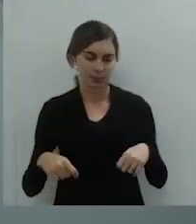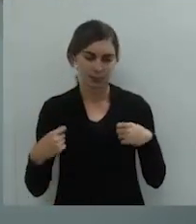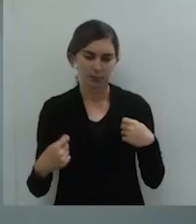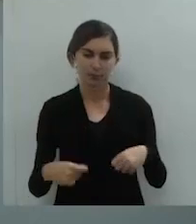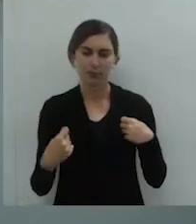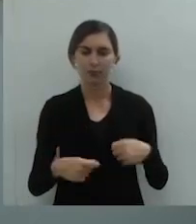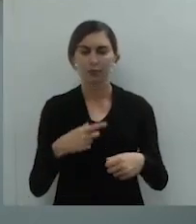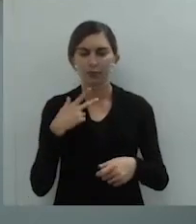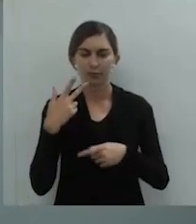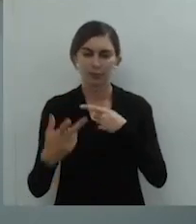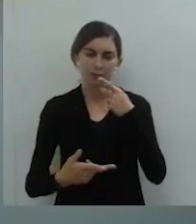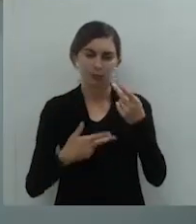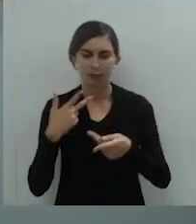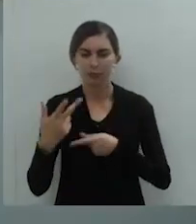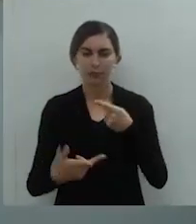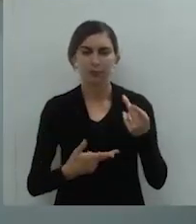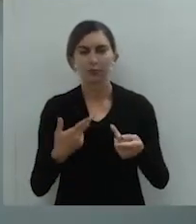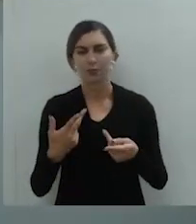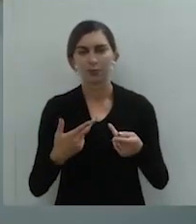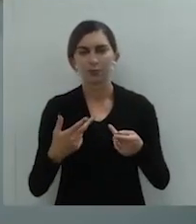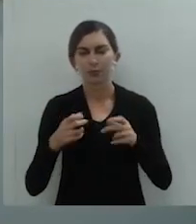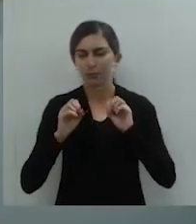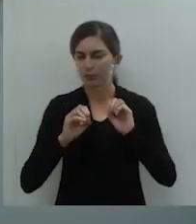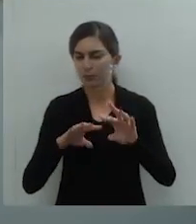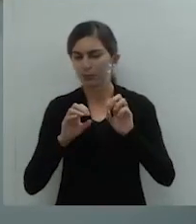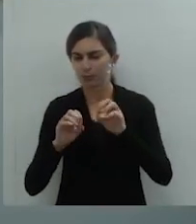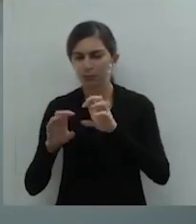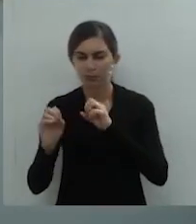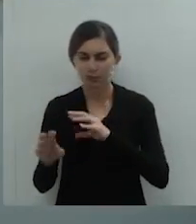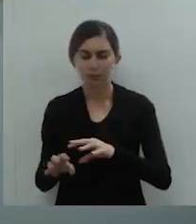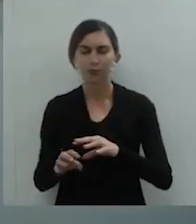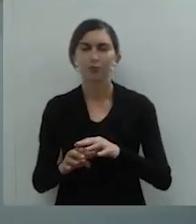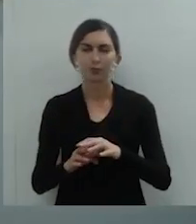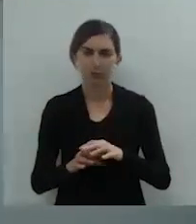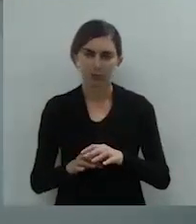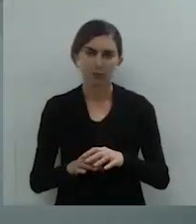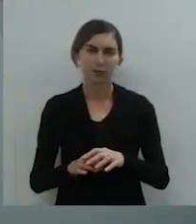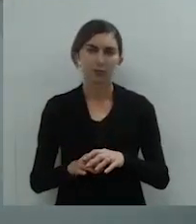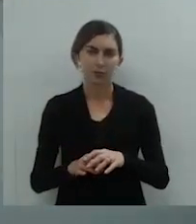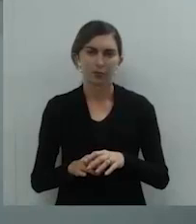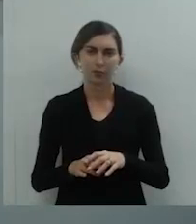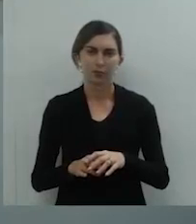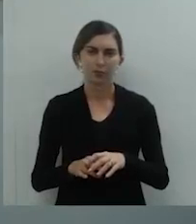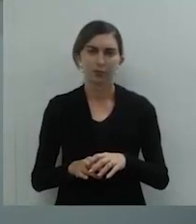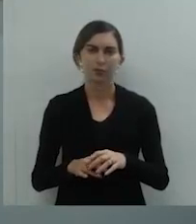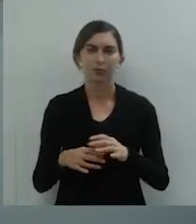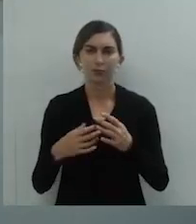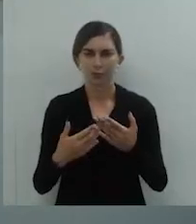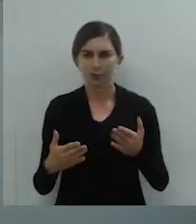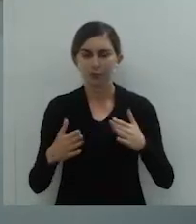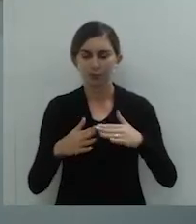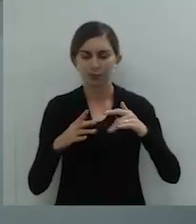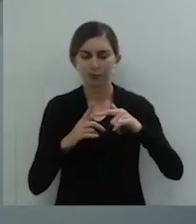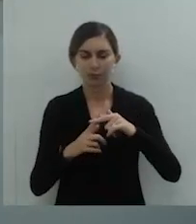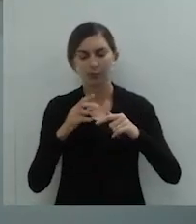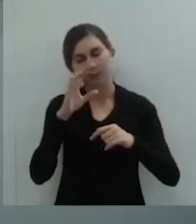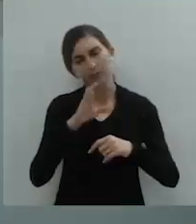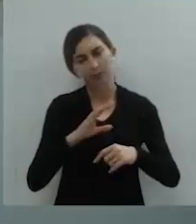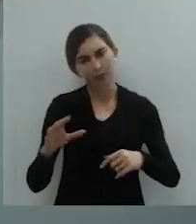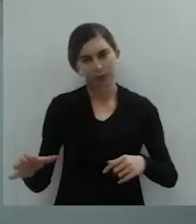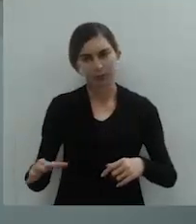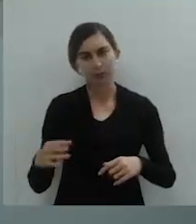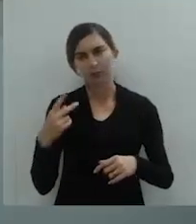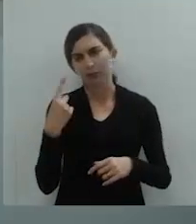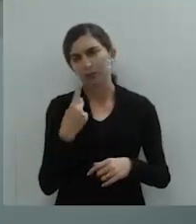Precisamos falar da catequização. Isso. A Igreja Católica,